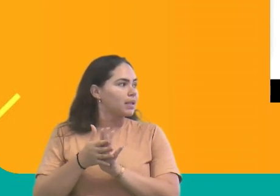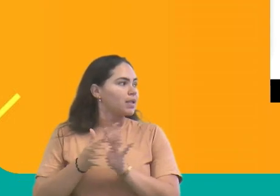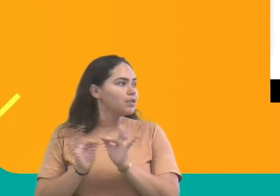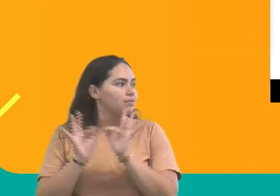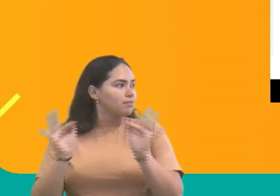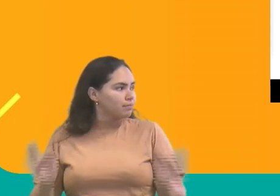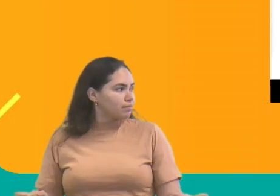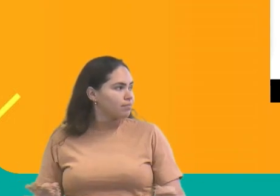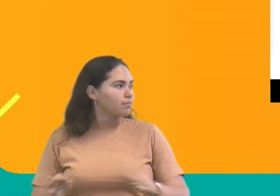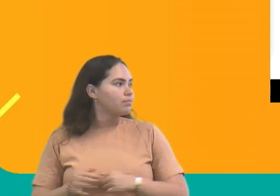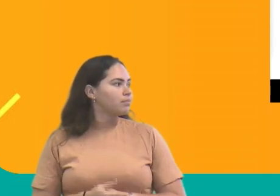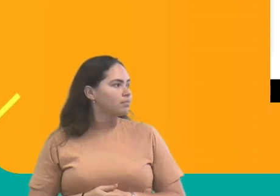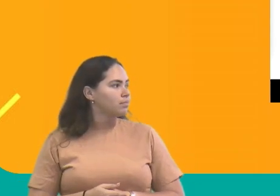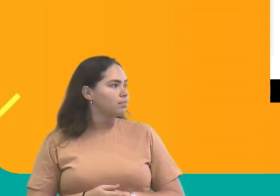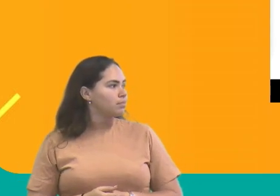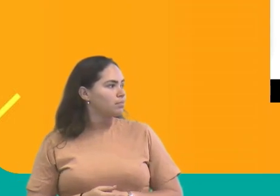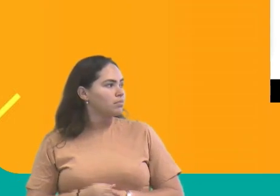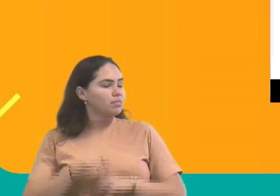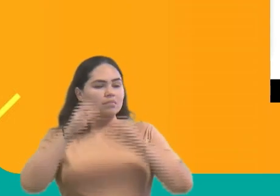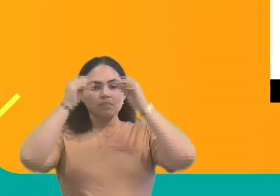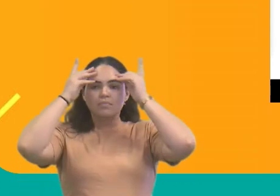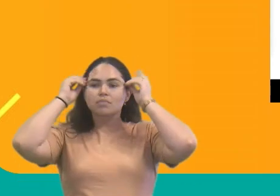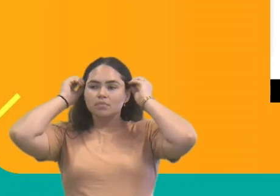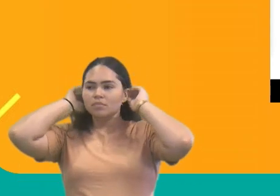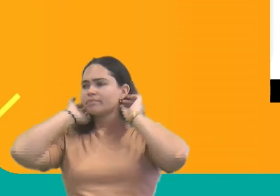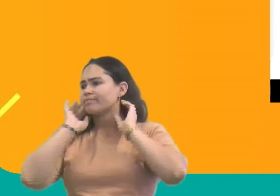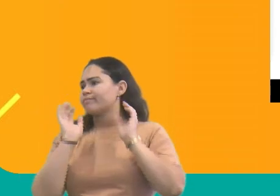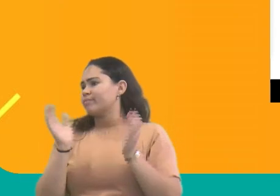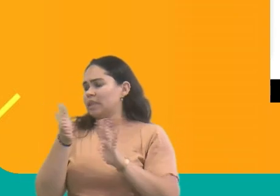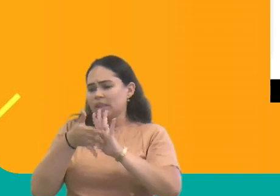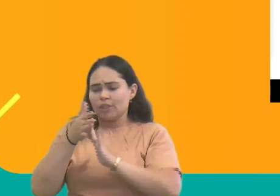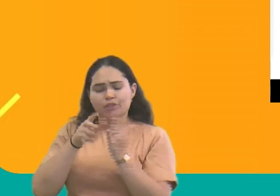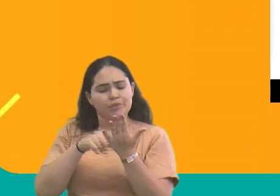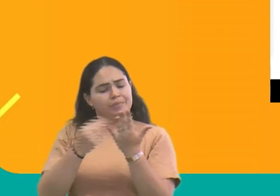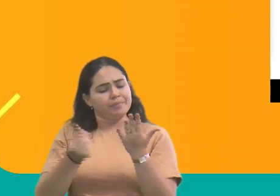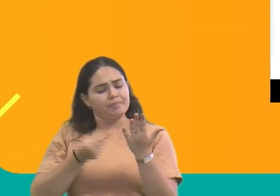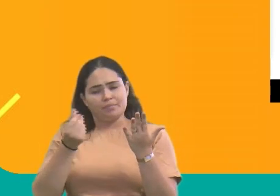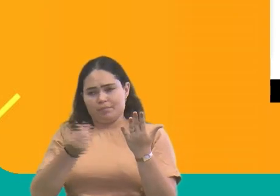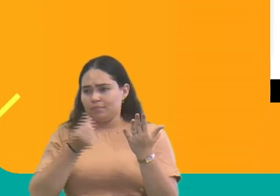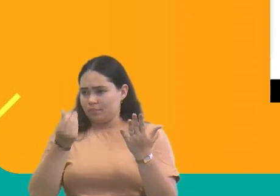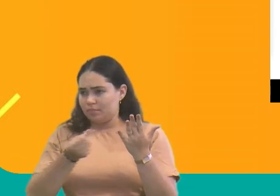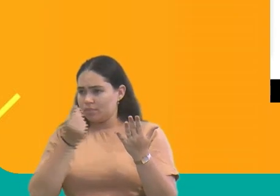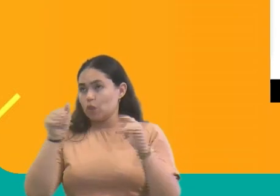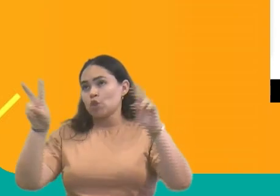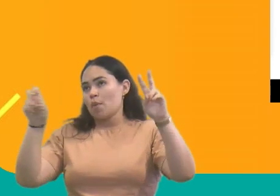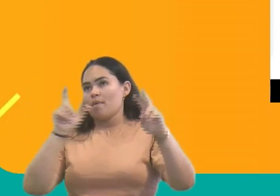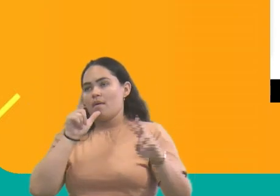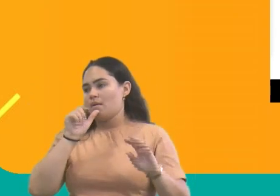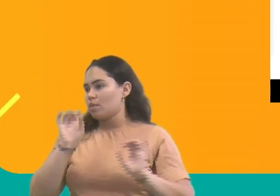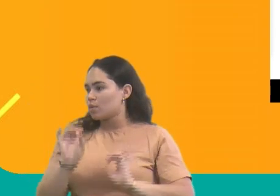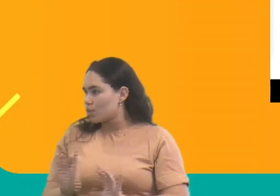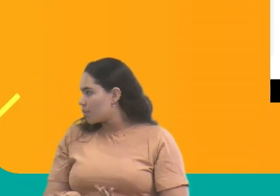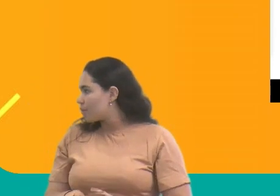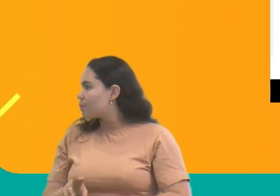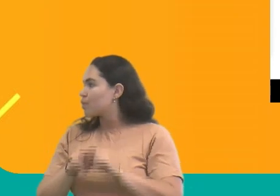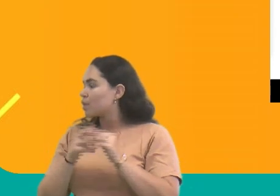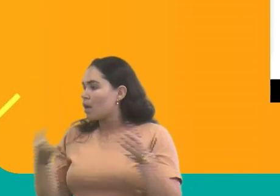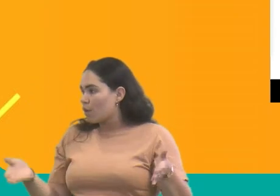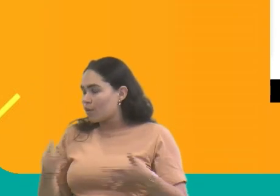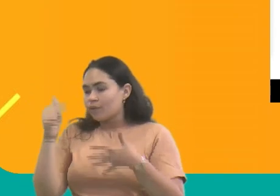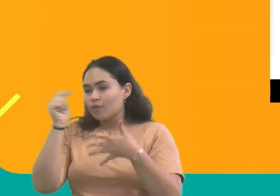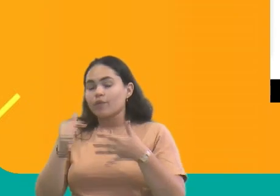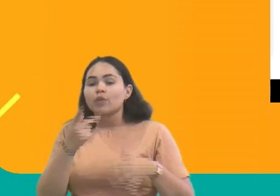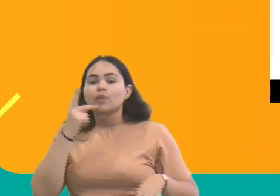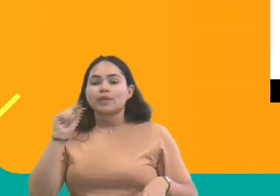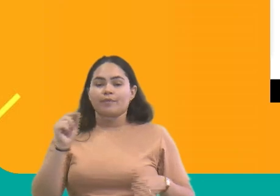bovina. Tá? Enrolou, enrolou, enrolou você, não disse nada, a gente só sabe que a questão é sobre água. Aí ele vem dizendo que